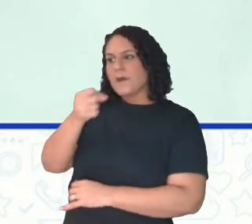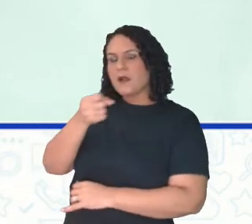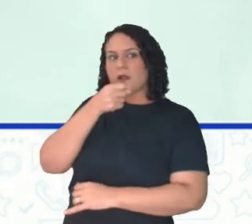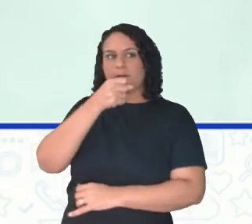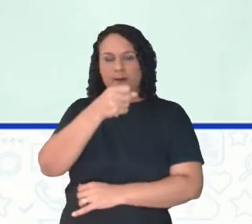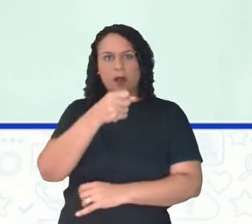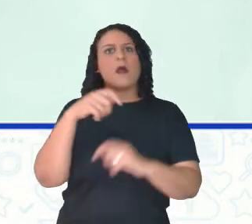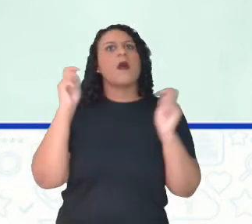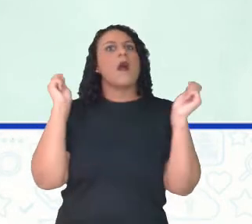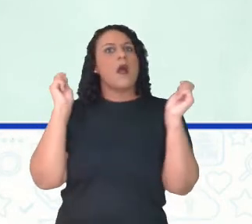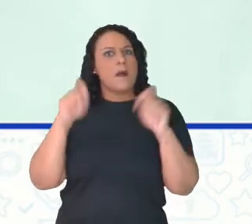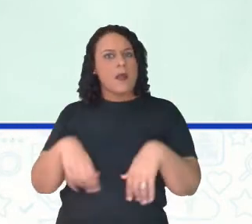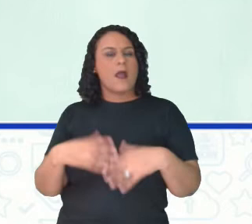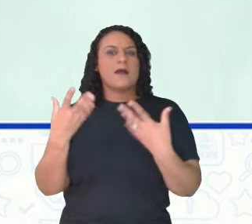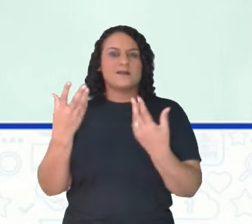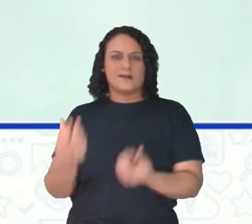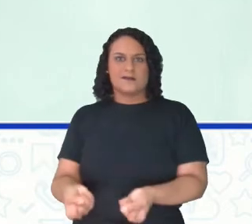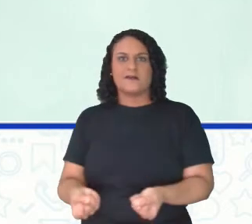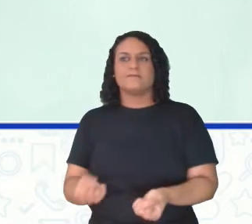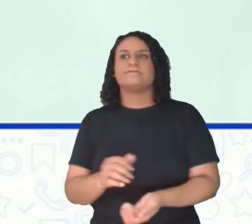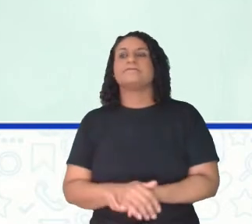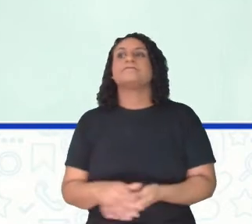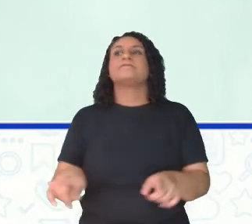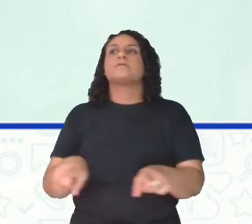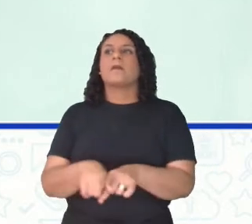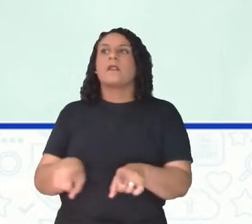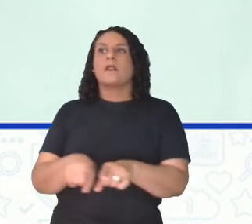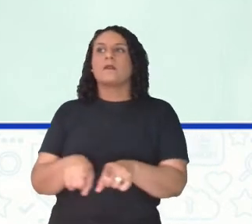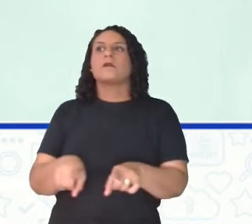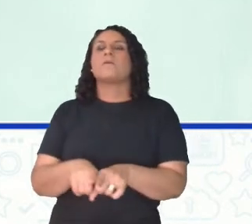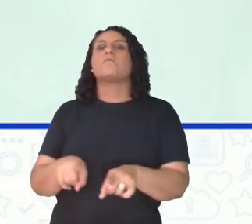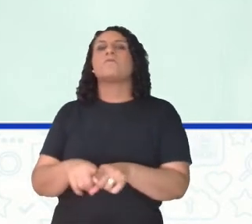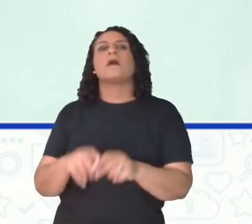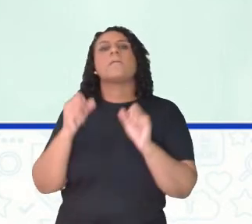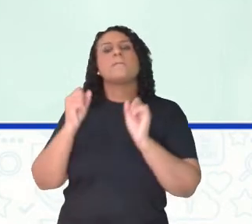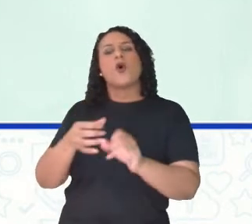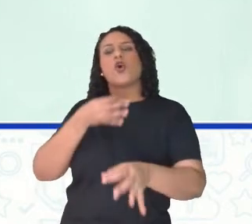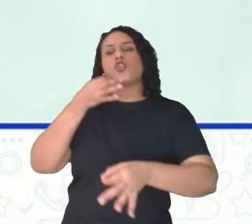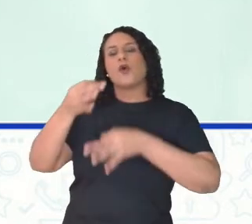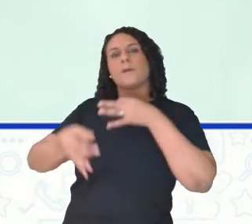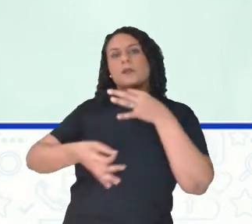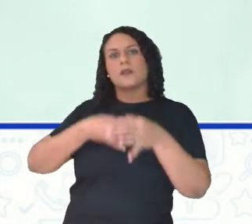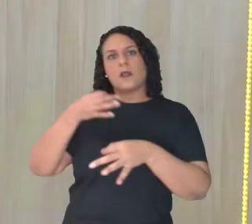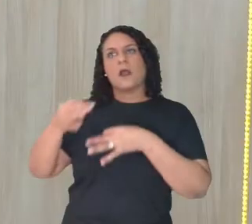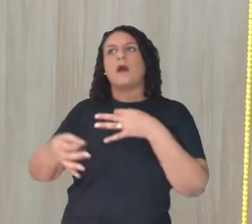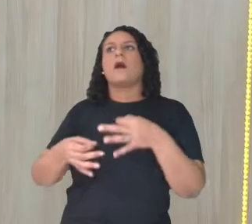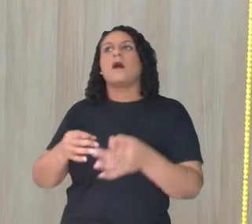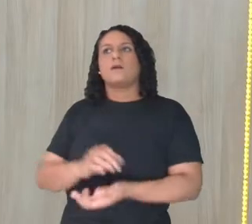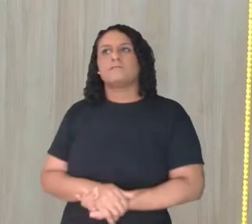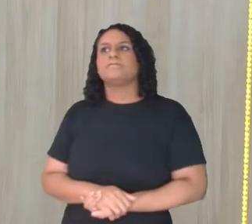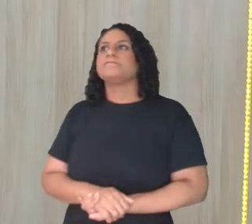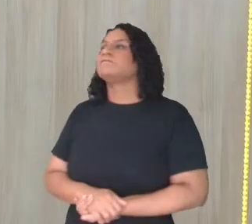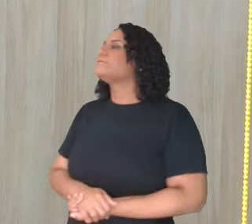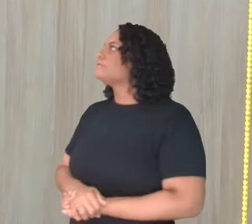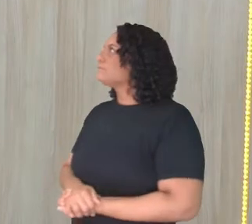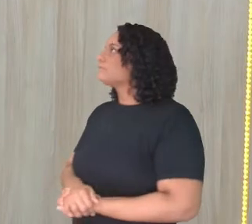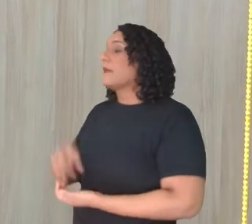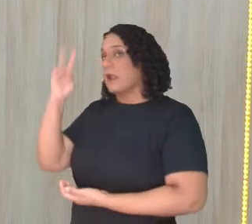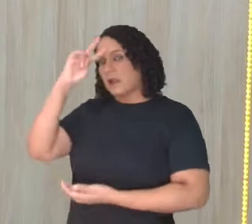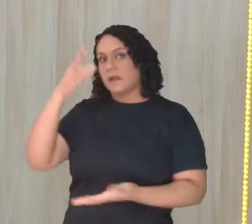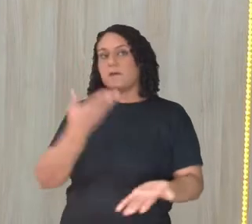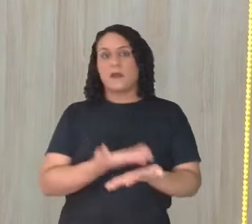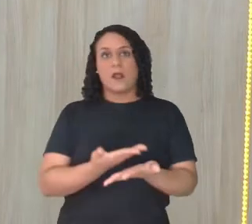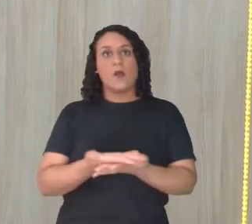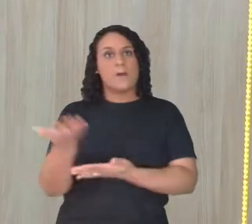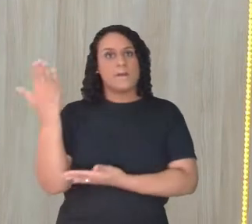estabelecidas previamente. Pode também tomar partido sobre o tema discutido e decidir sobre a melhor exposição. É aquela situação da aula passada que a gente